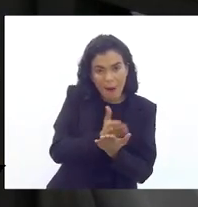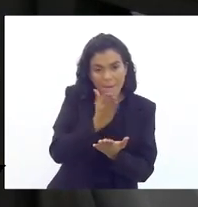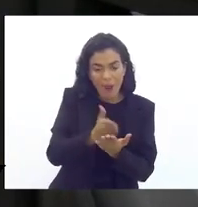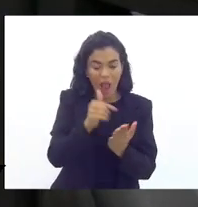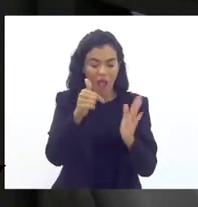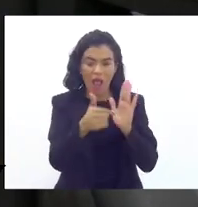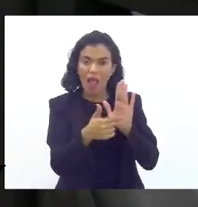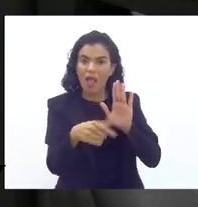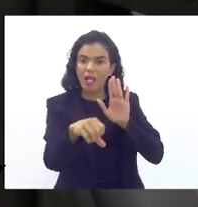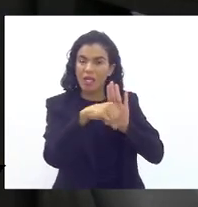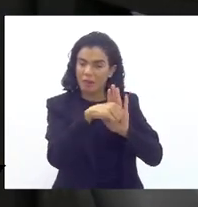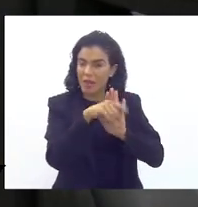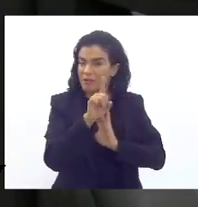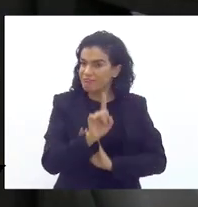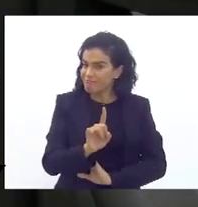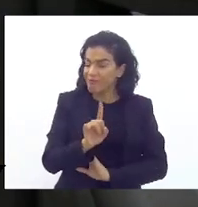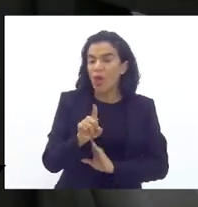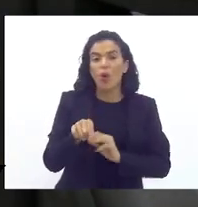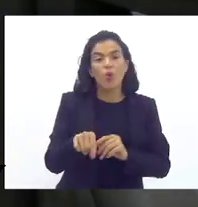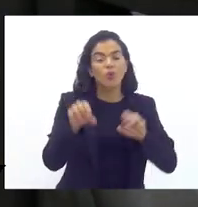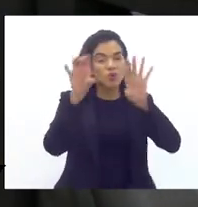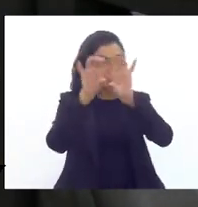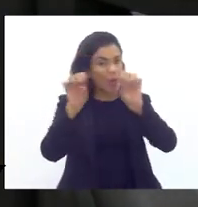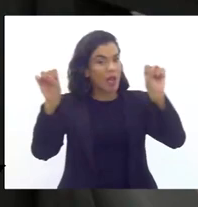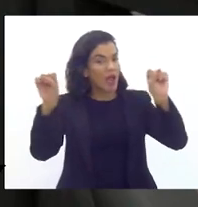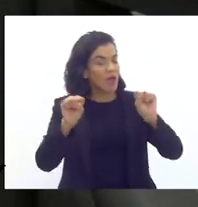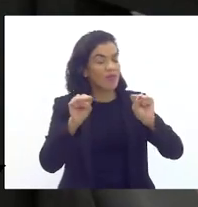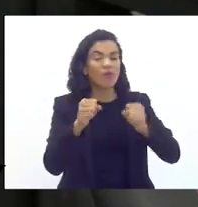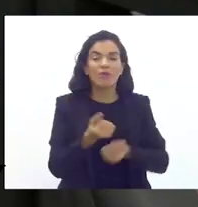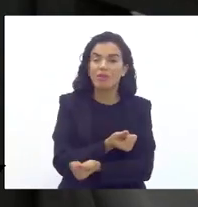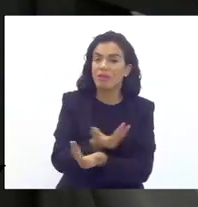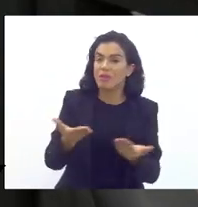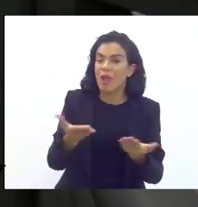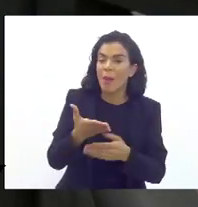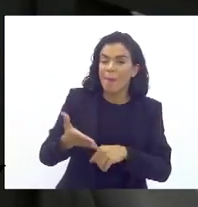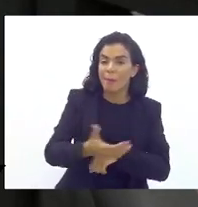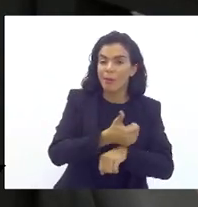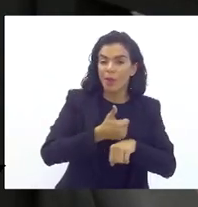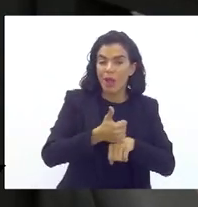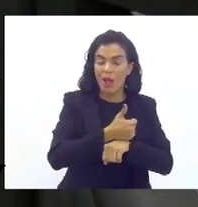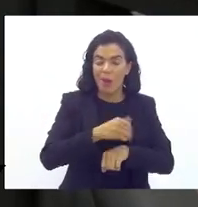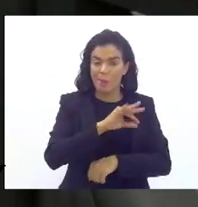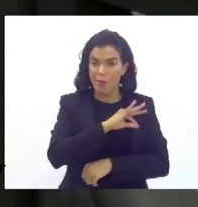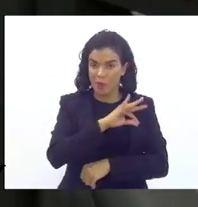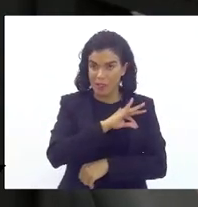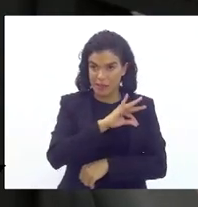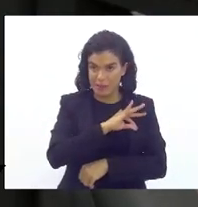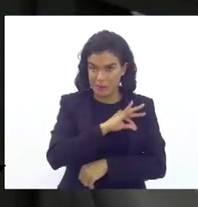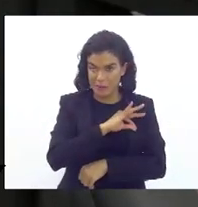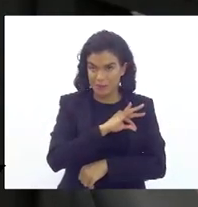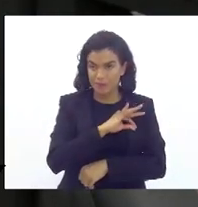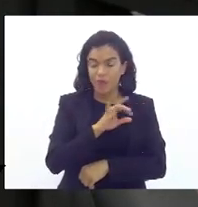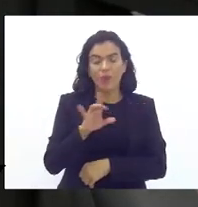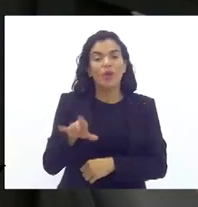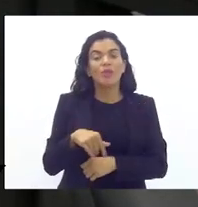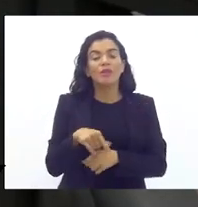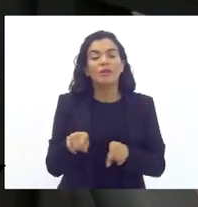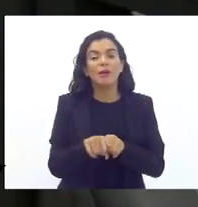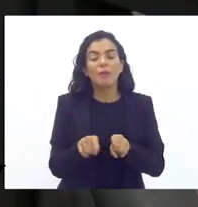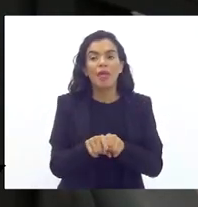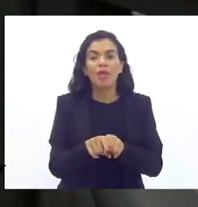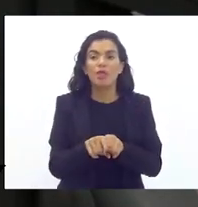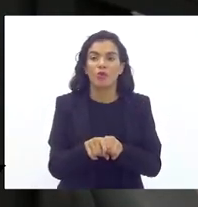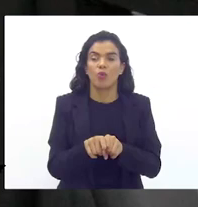nesse sentido projeto de lei vem espelhar e vem aprimorar a polícia judiciária justamente com a observância